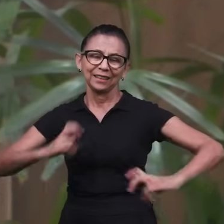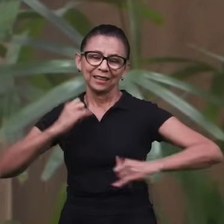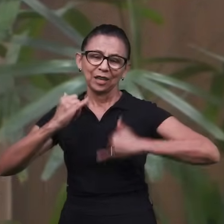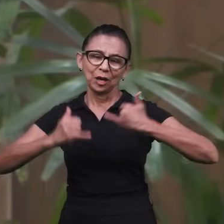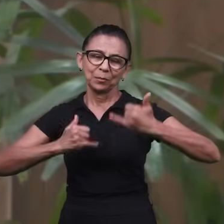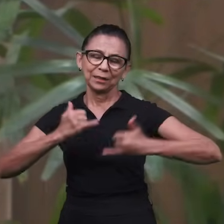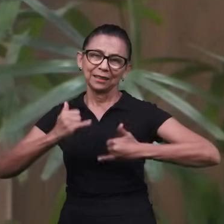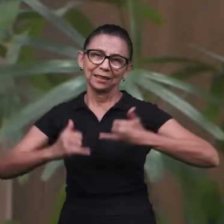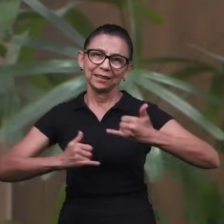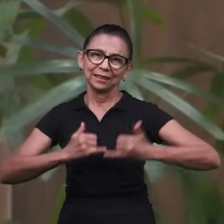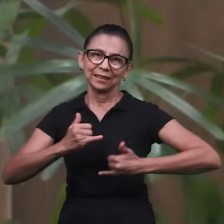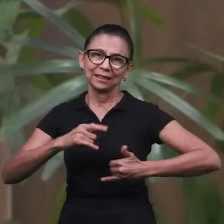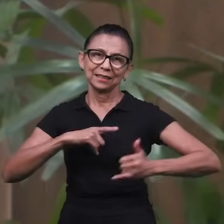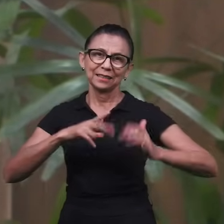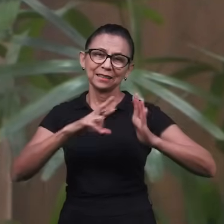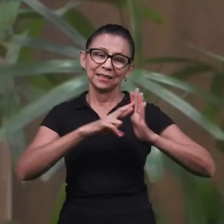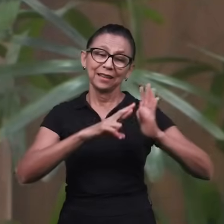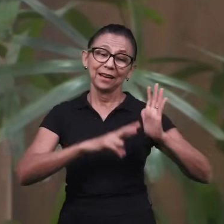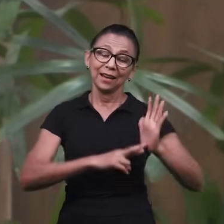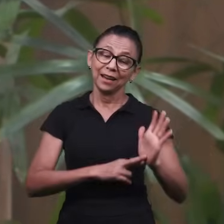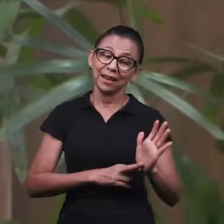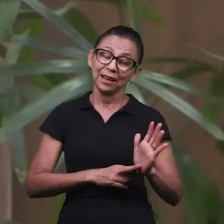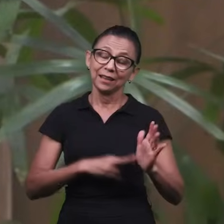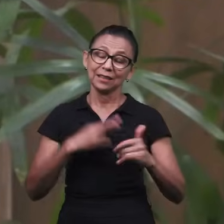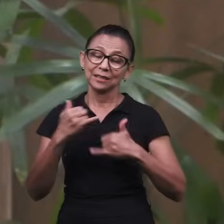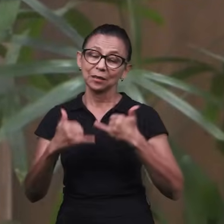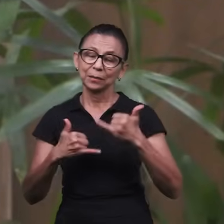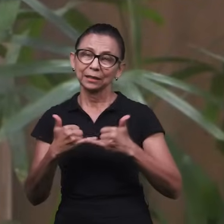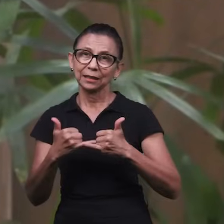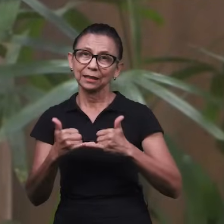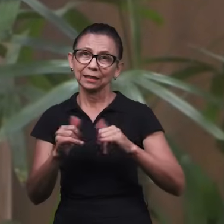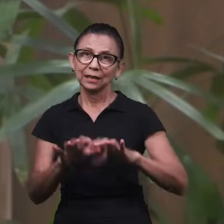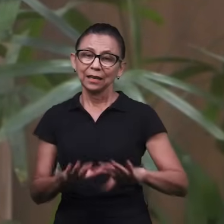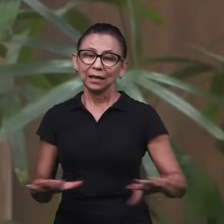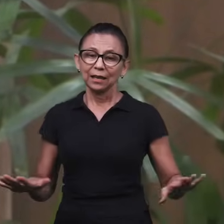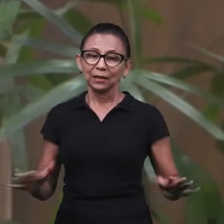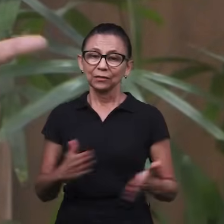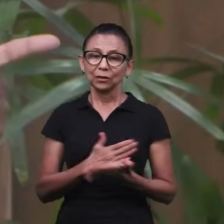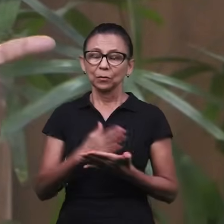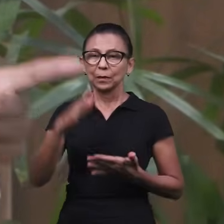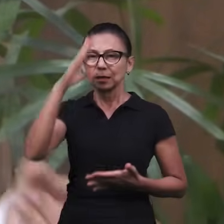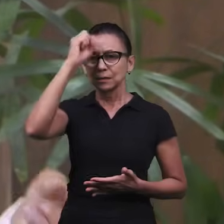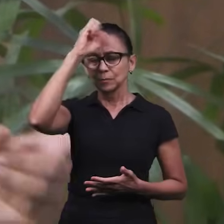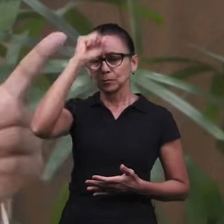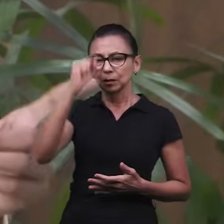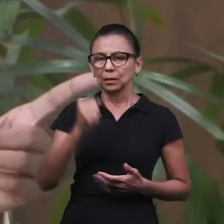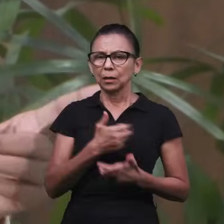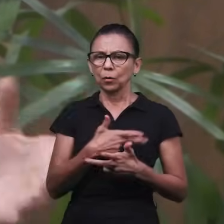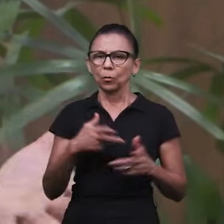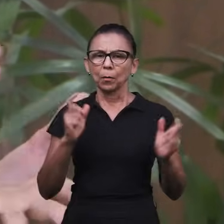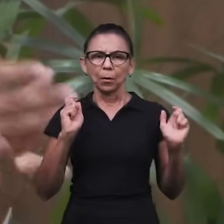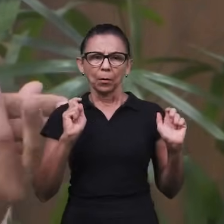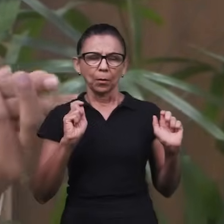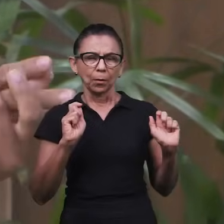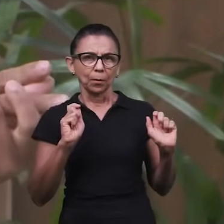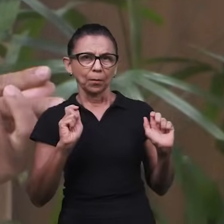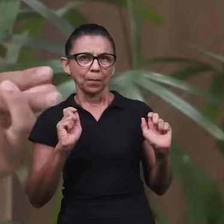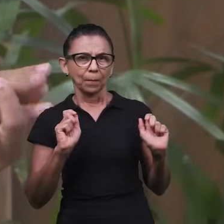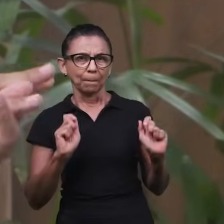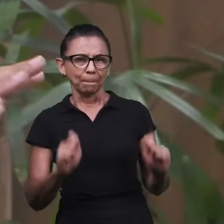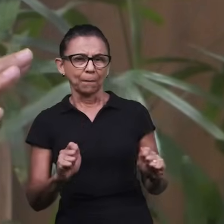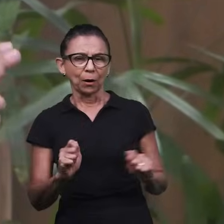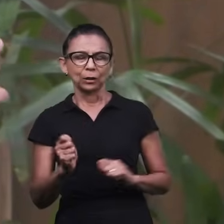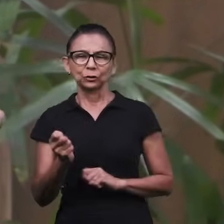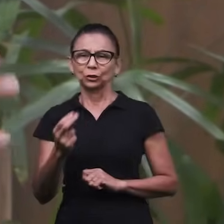dificuldade. E através daquela brincadeira, ele vai começar a aprender a lidar com isso, que tem coisas que ele pode, tem coisas que ele não pode. Uma